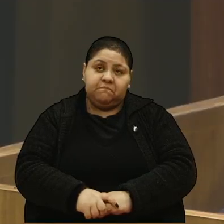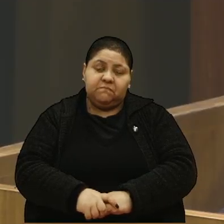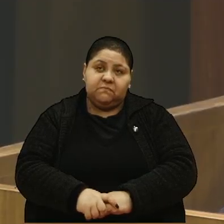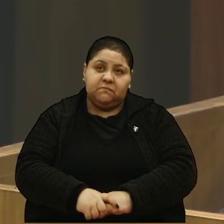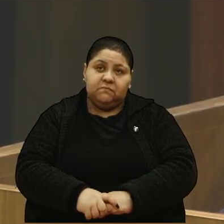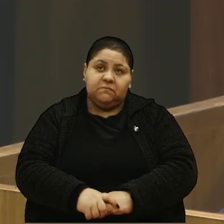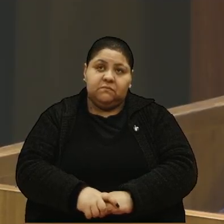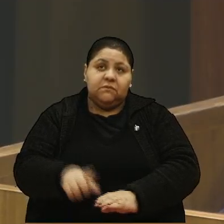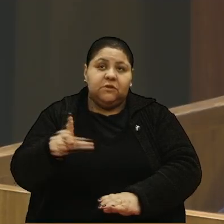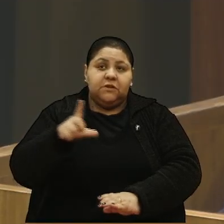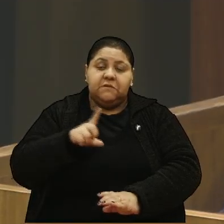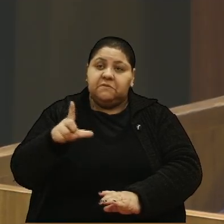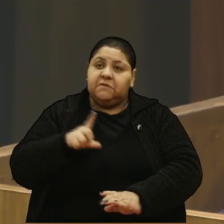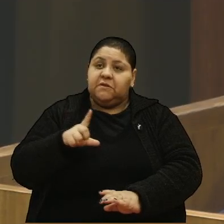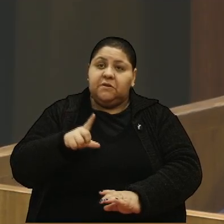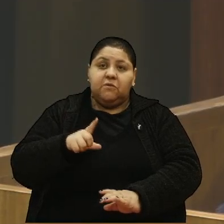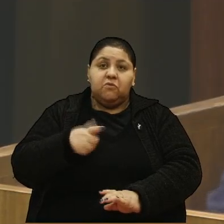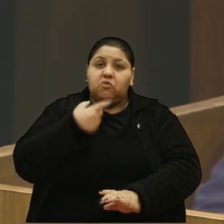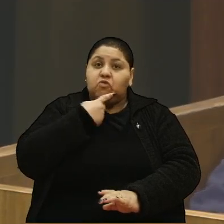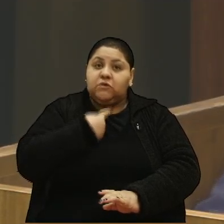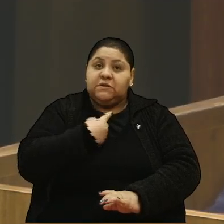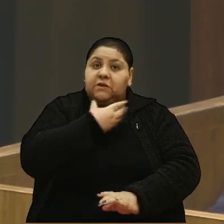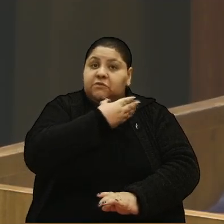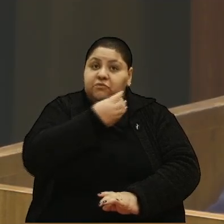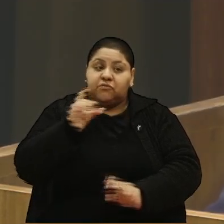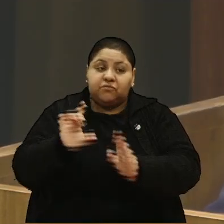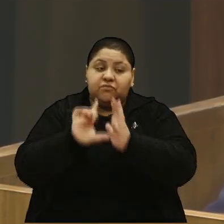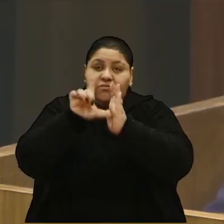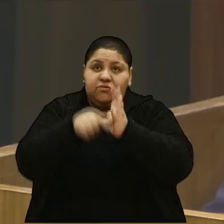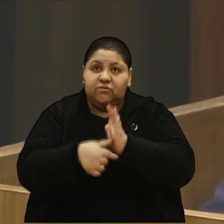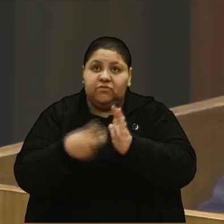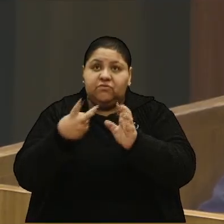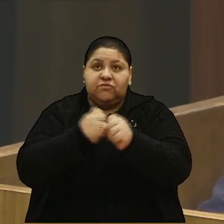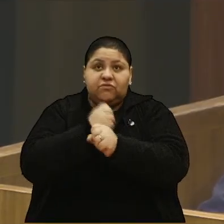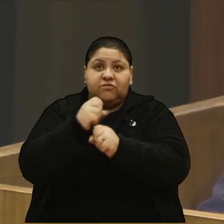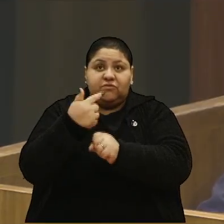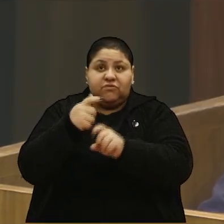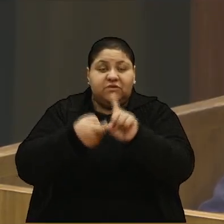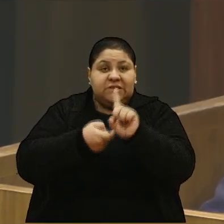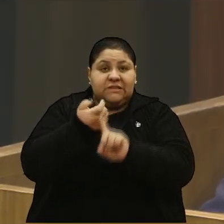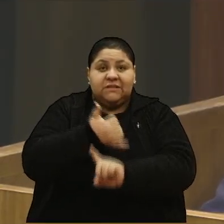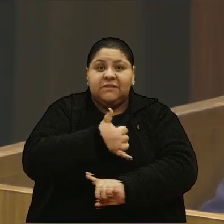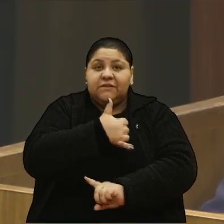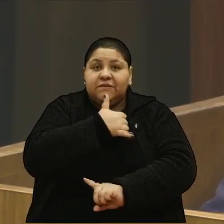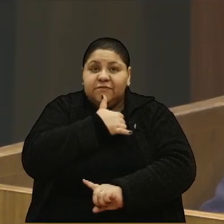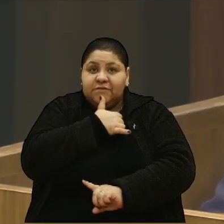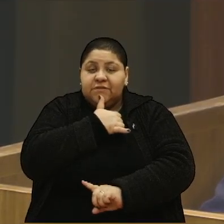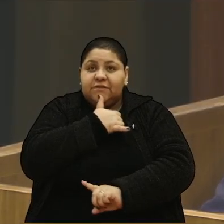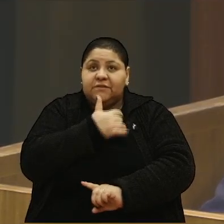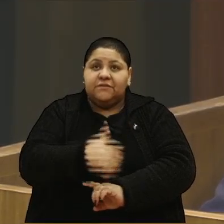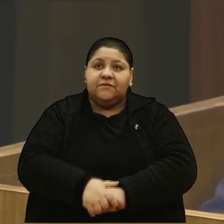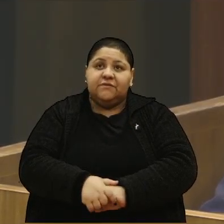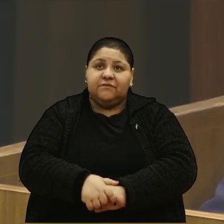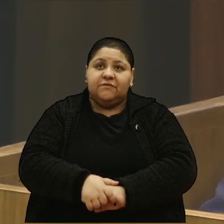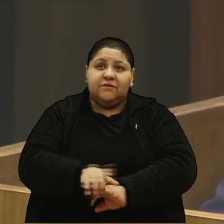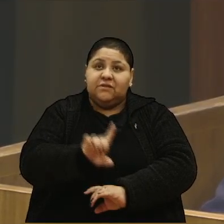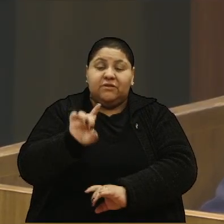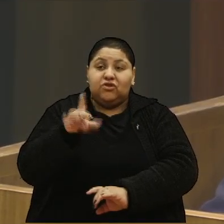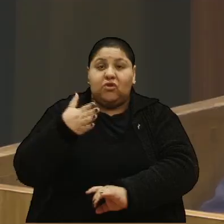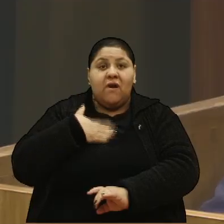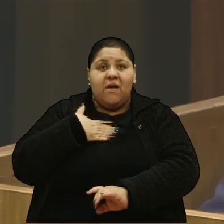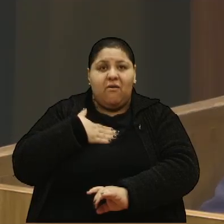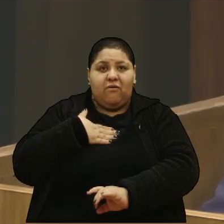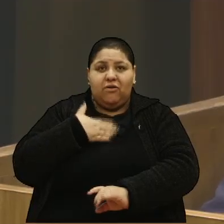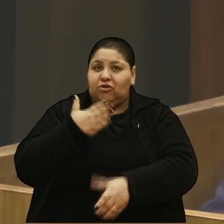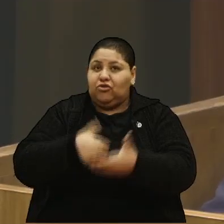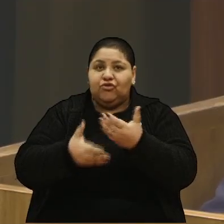que me contemplou muito, depois de 2 anos e 7 meses de tristeza, que não foi só eu, né?